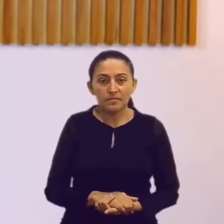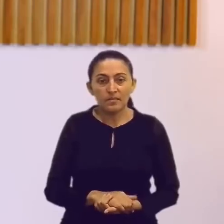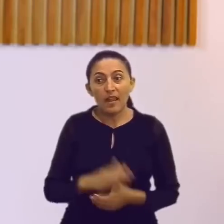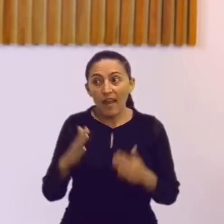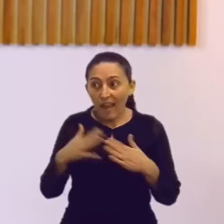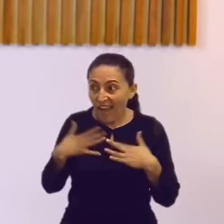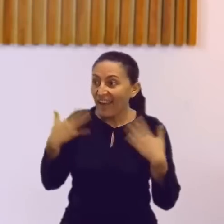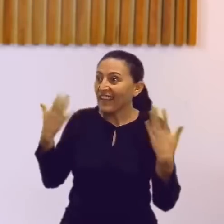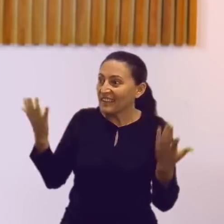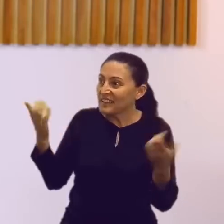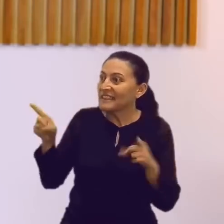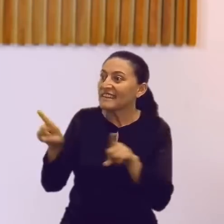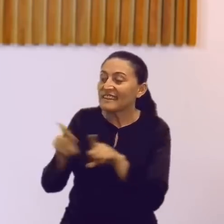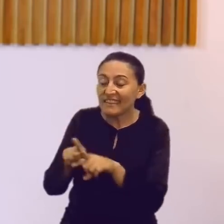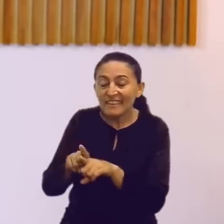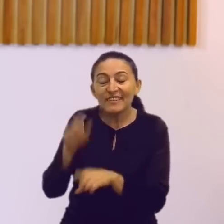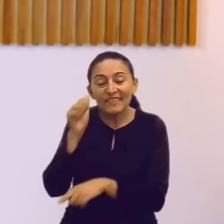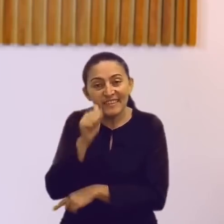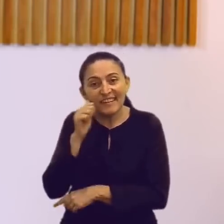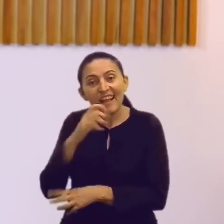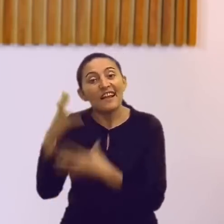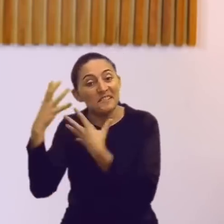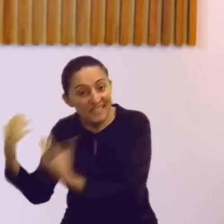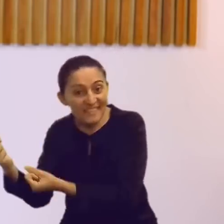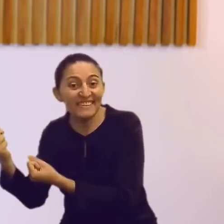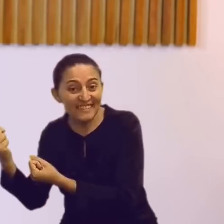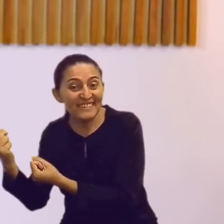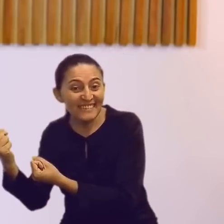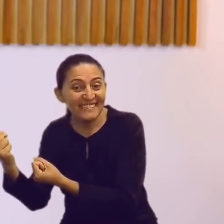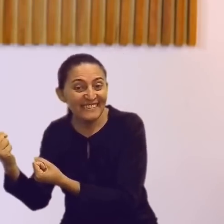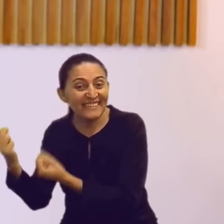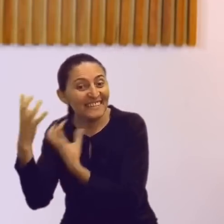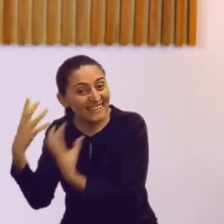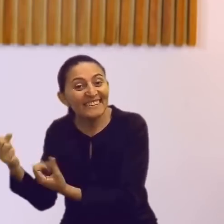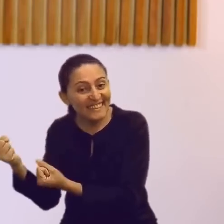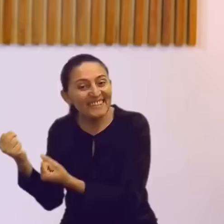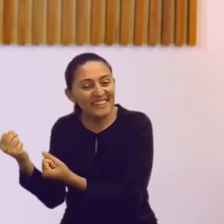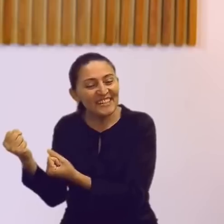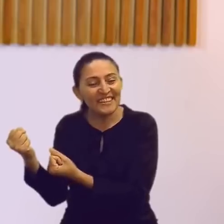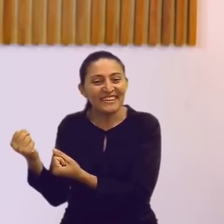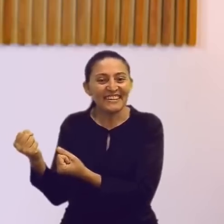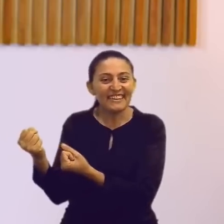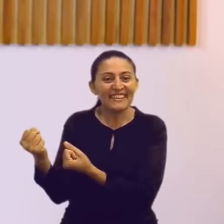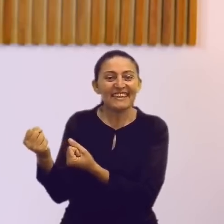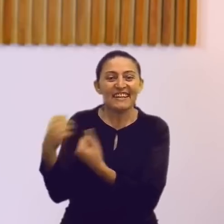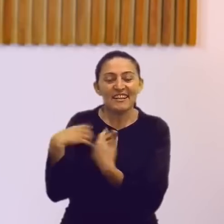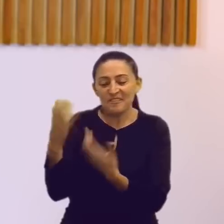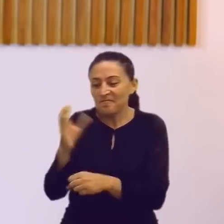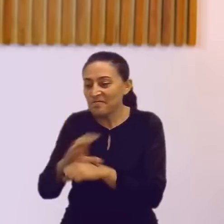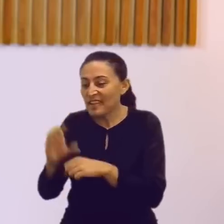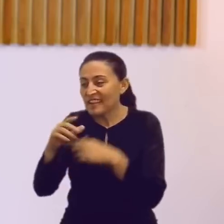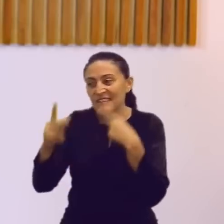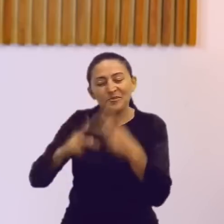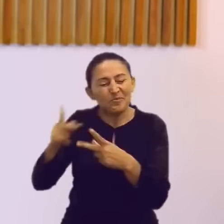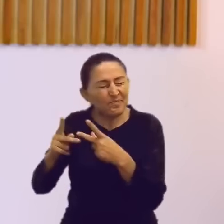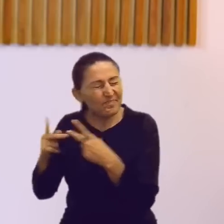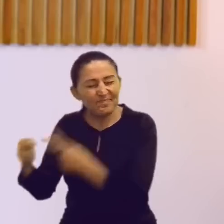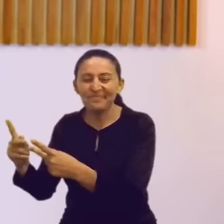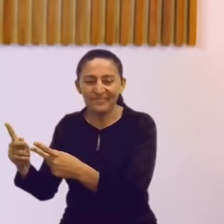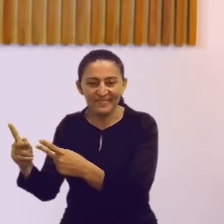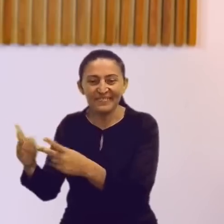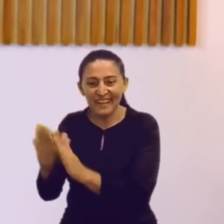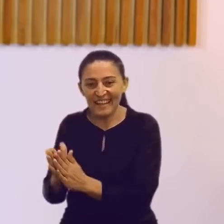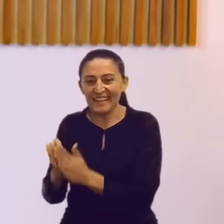daquela irmã, a sua vizinha aceitou prontamente este presente, a